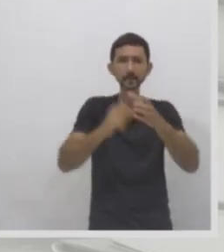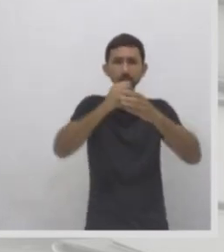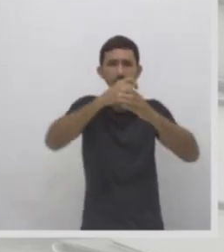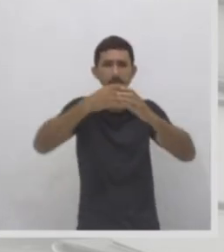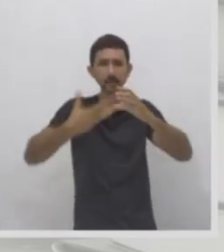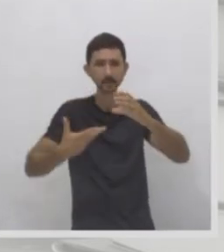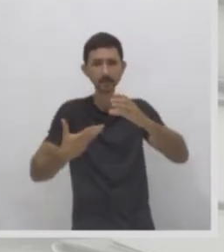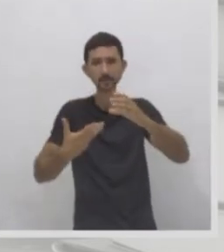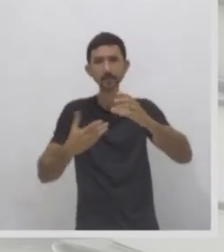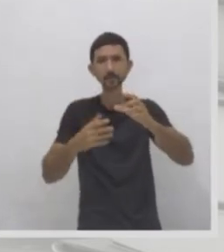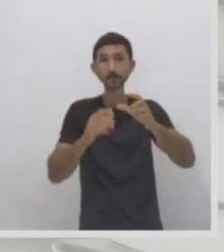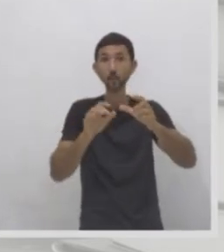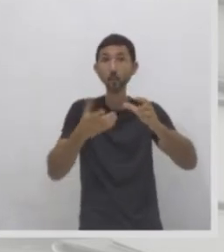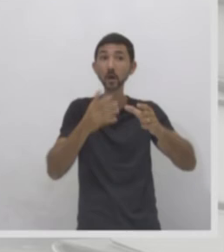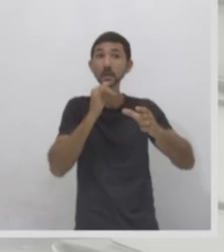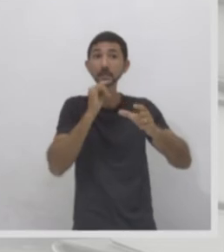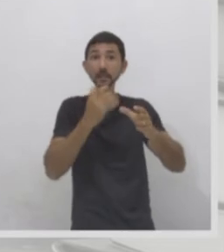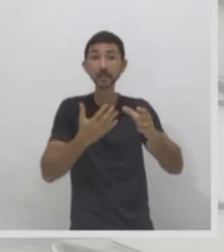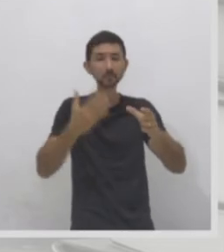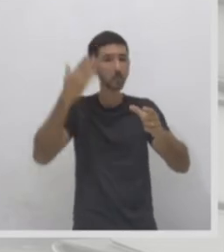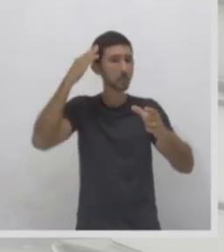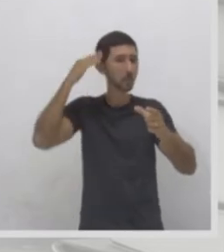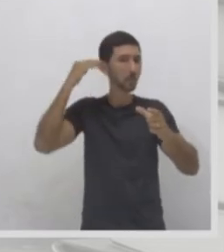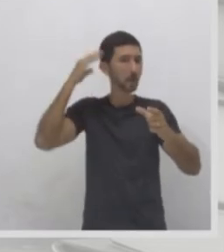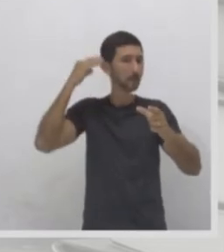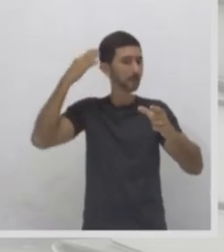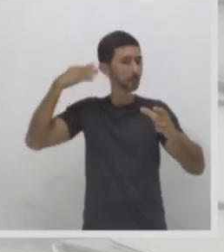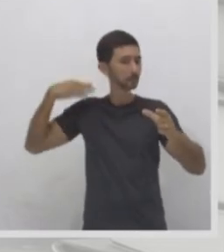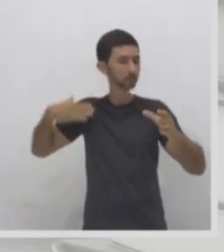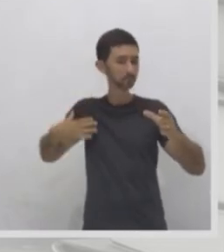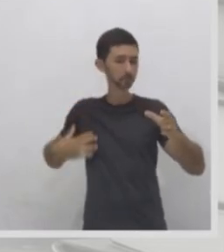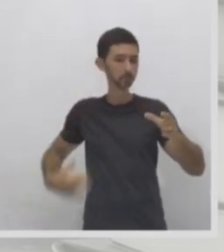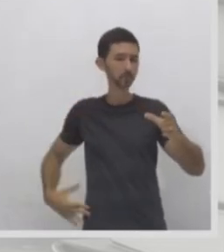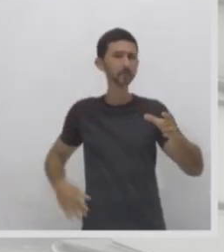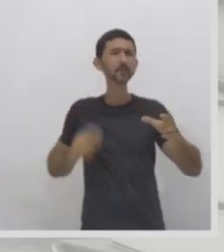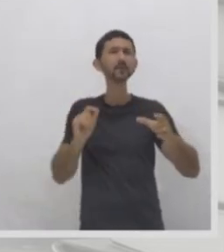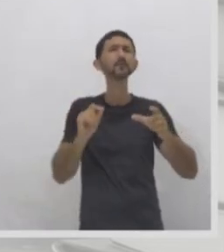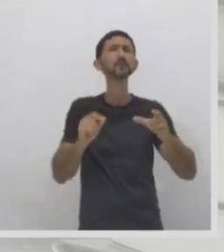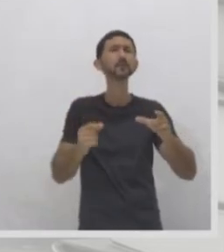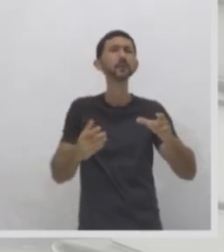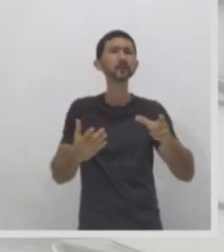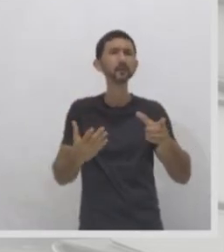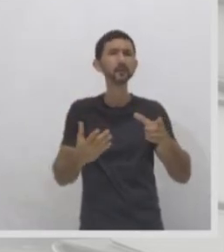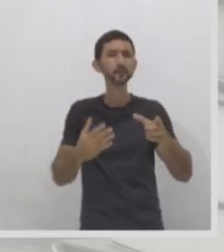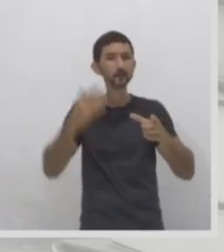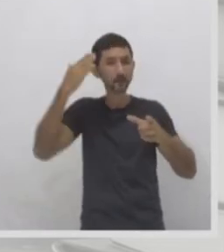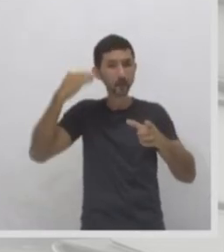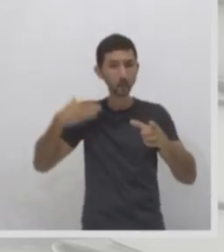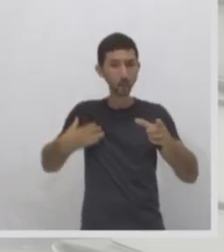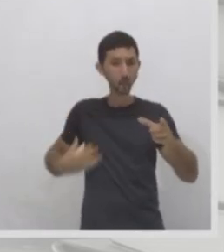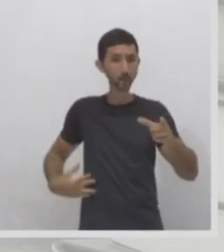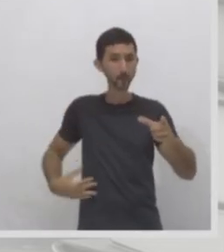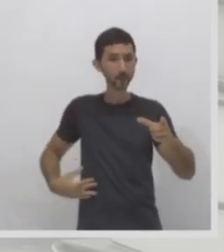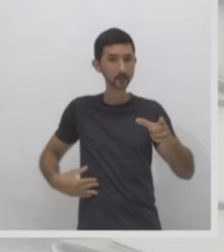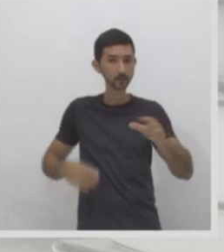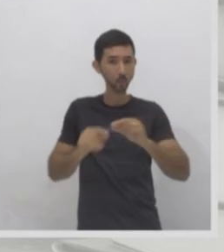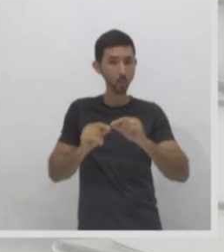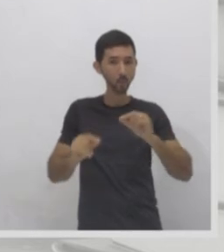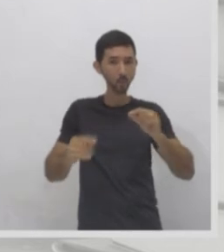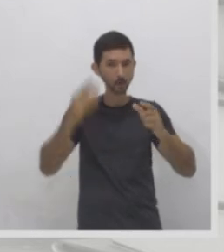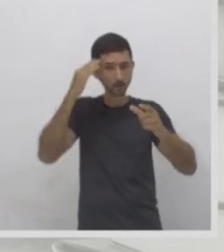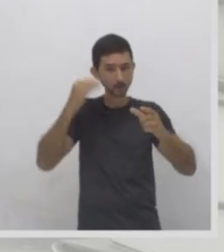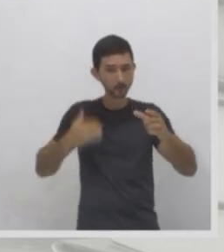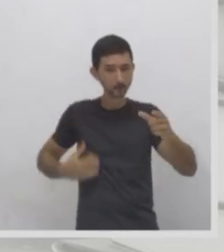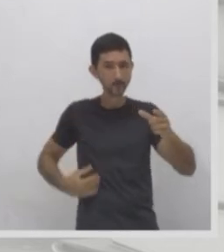caracterização. Então, quando você diz assim, o meu cabelo é comprido, comprido é o adjetivo que você escolheu para você